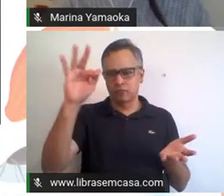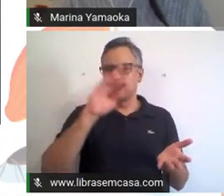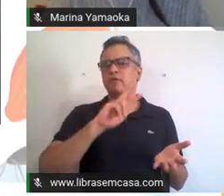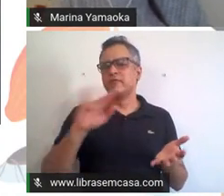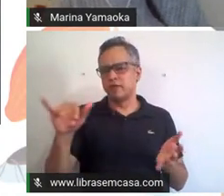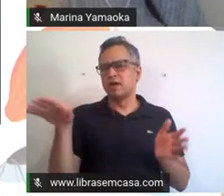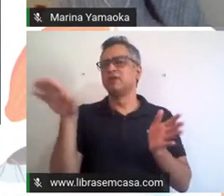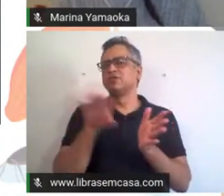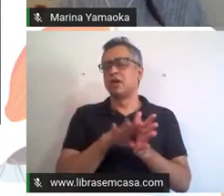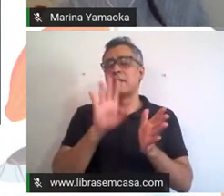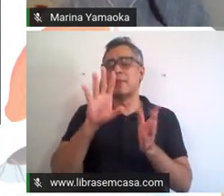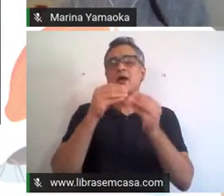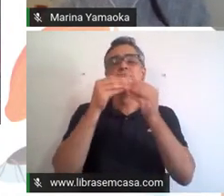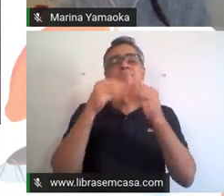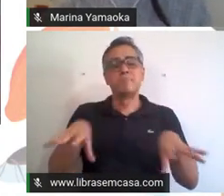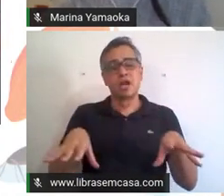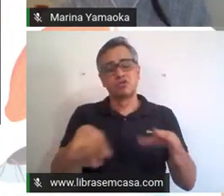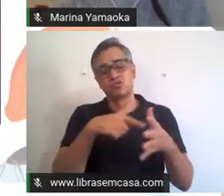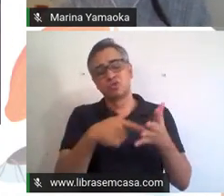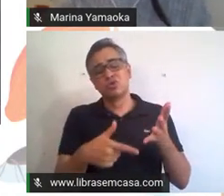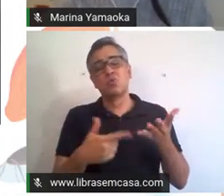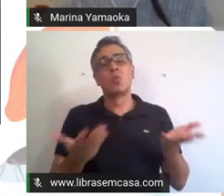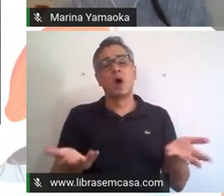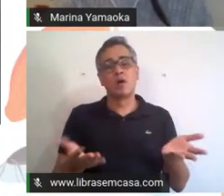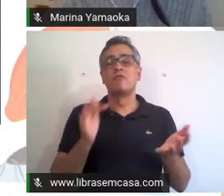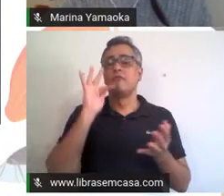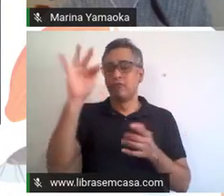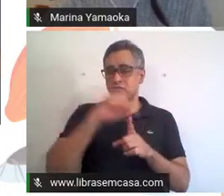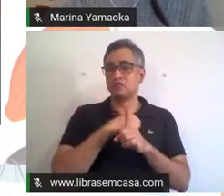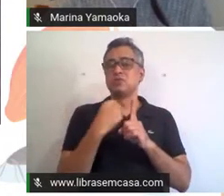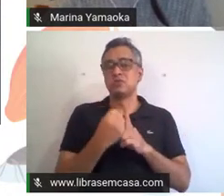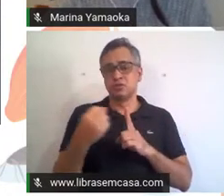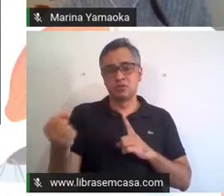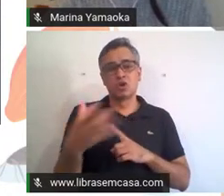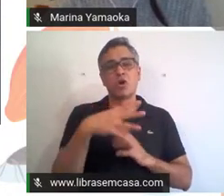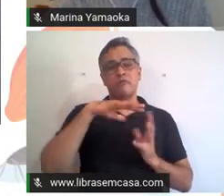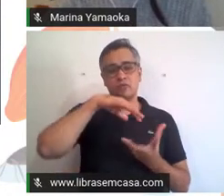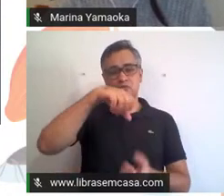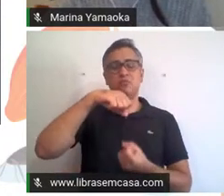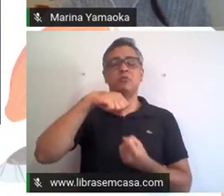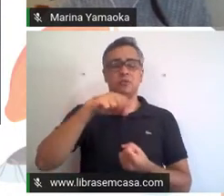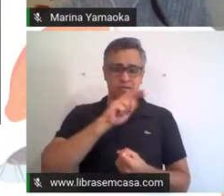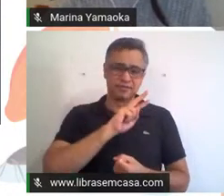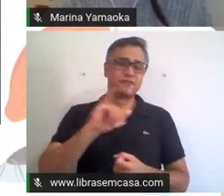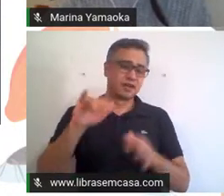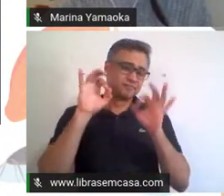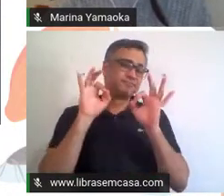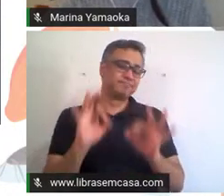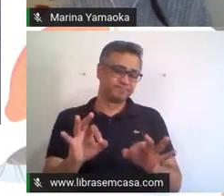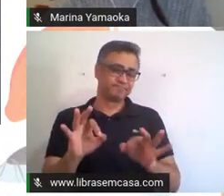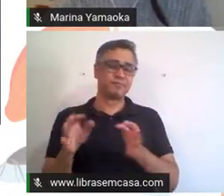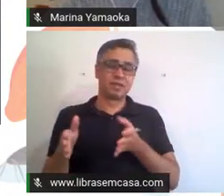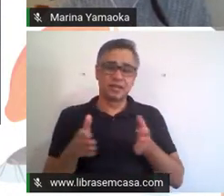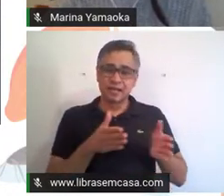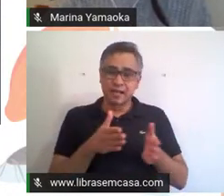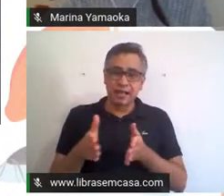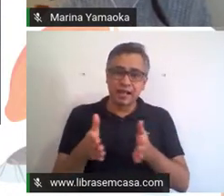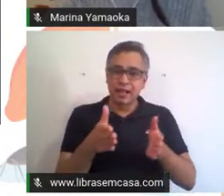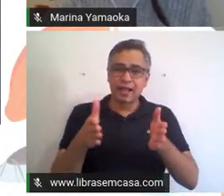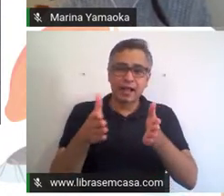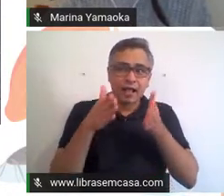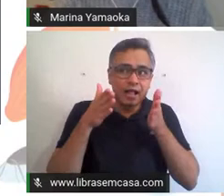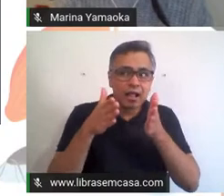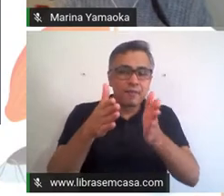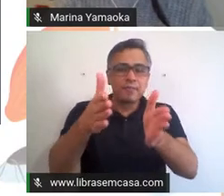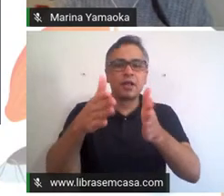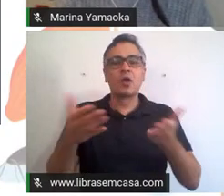uma sociedade nova e sustentável. É o caminho que nós estamos seguindo hoje. Se vocês olharem